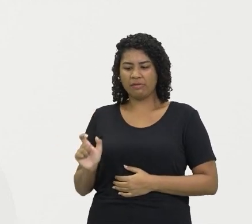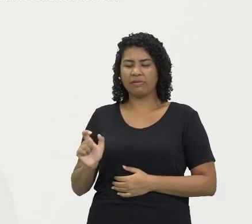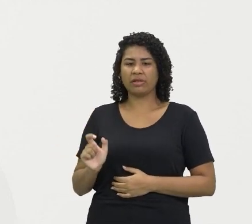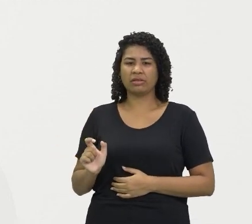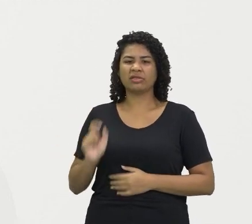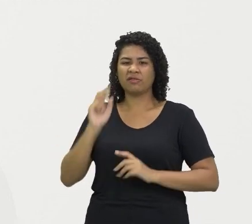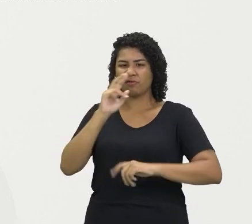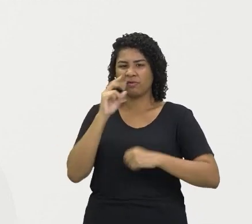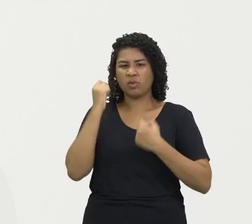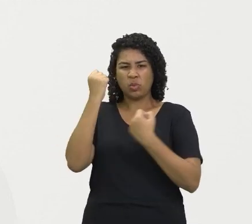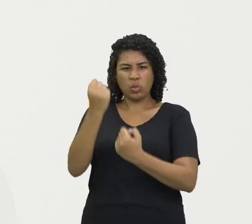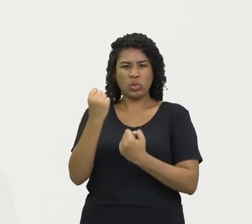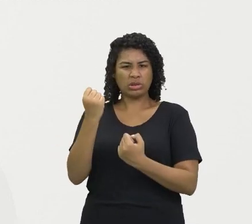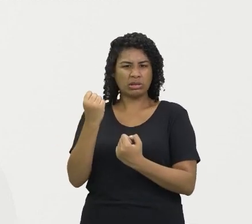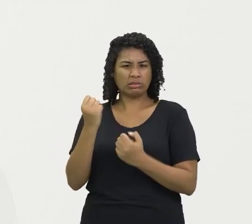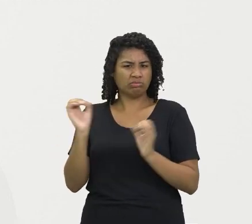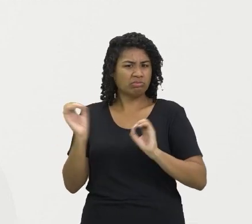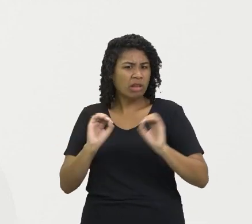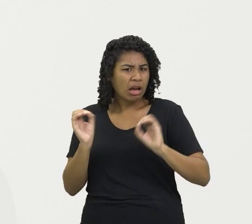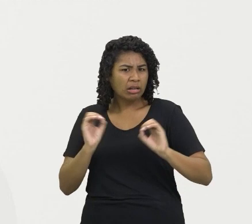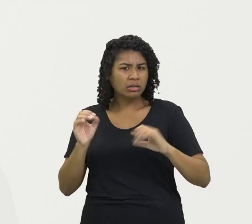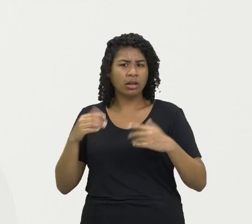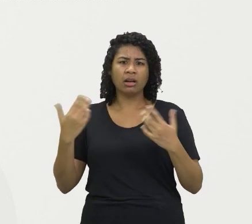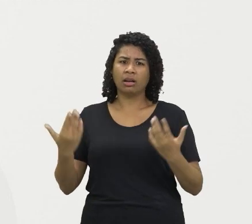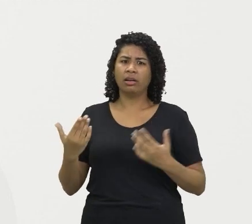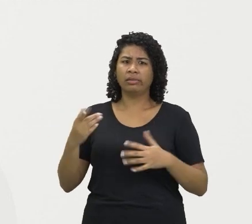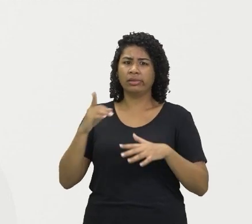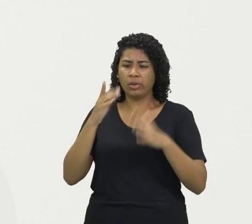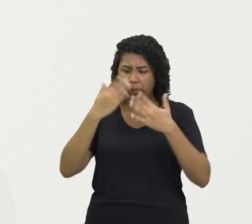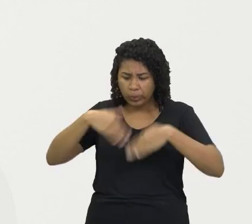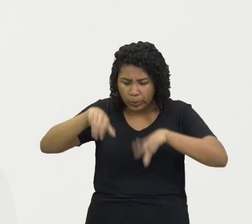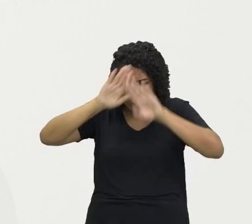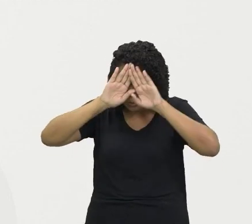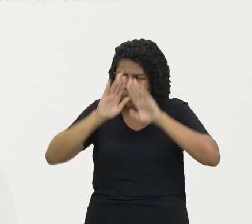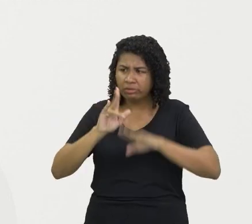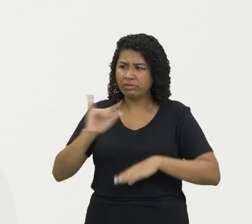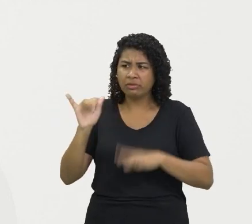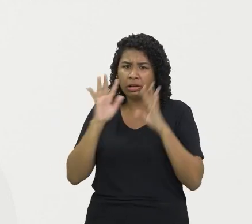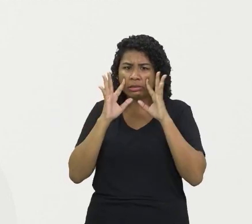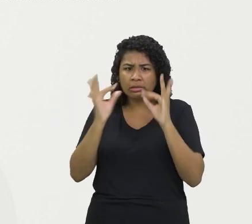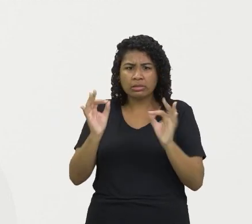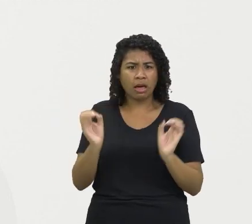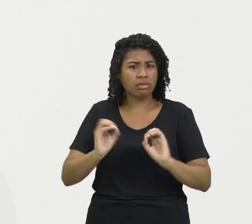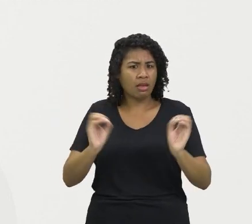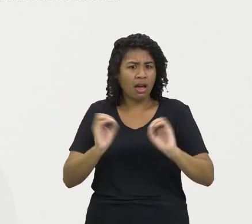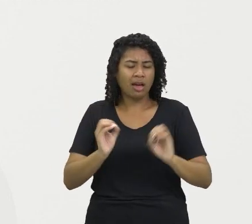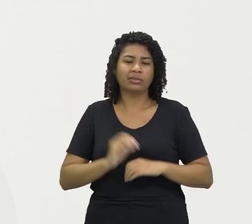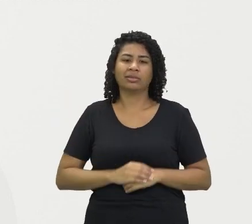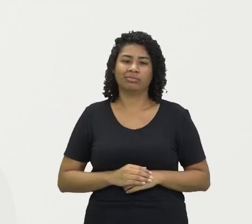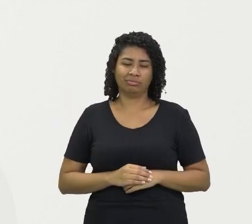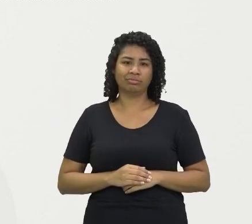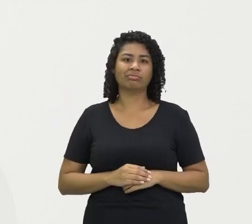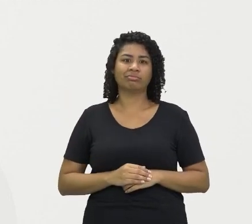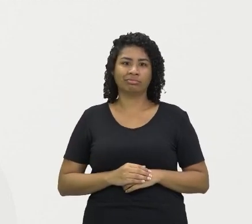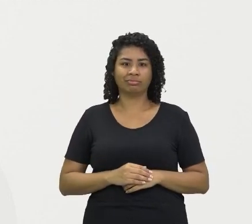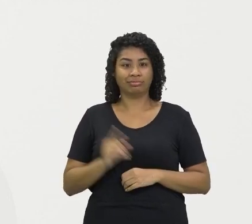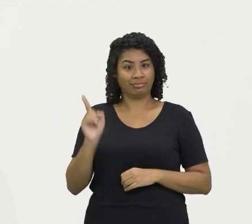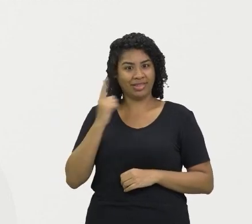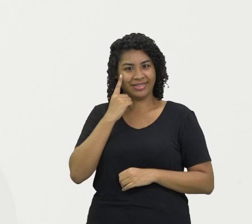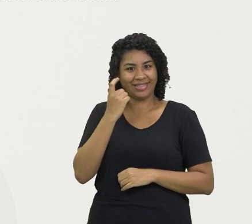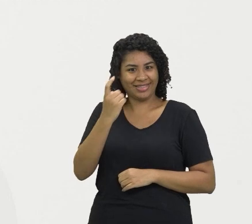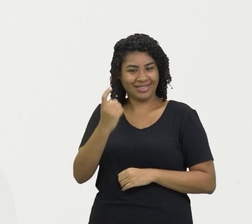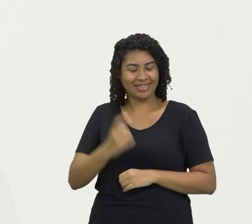é carregada de axé, os orixás não vão ouvir a pessoa que está fazendo a sua crença, né? Isso aqui é interessante.